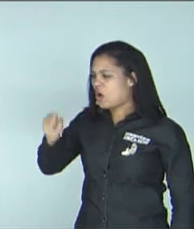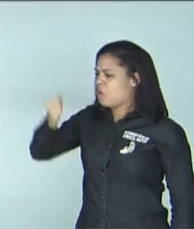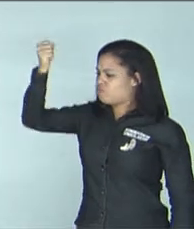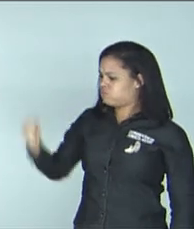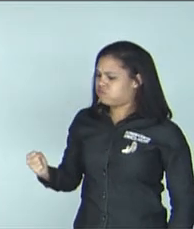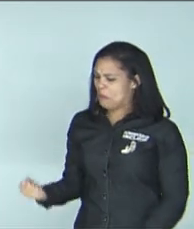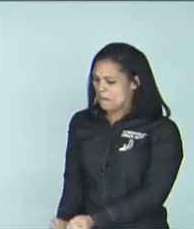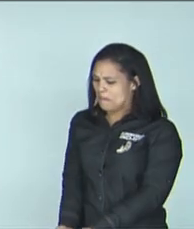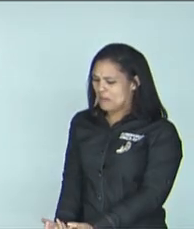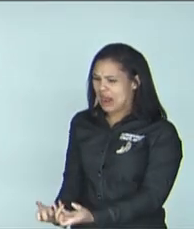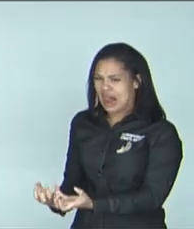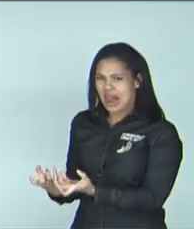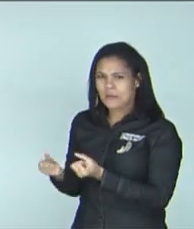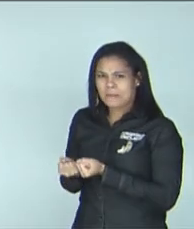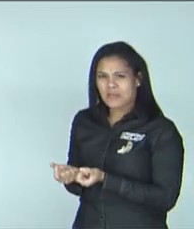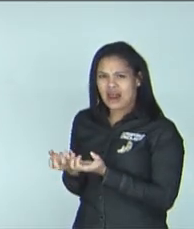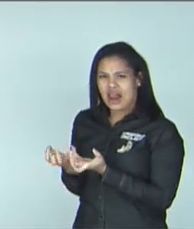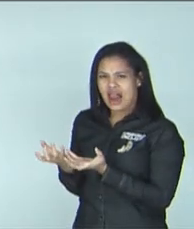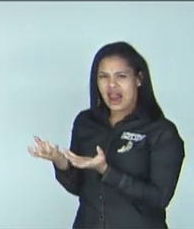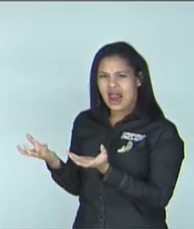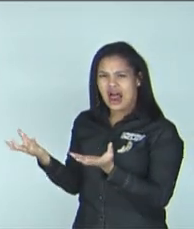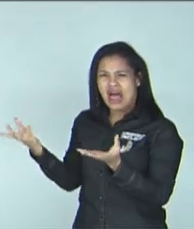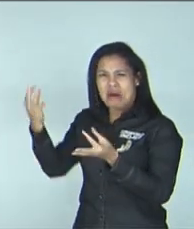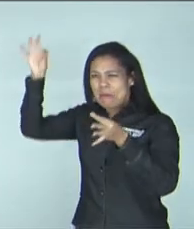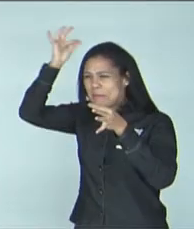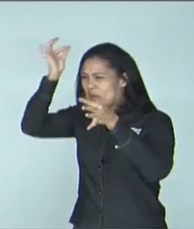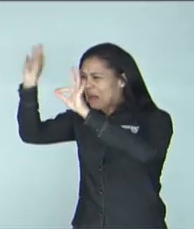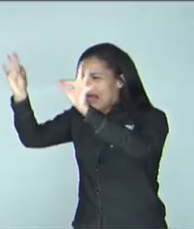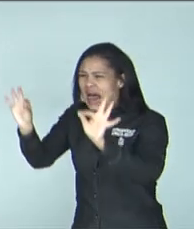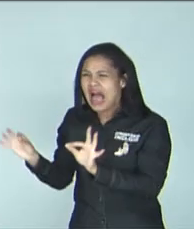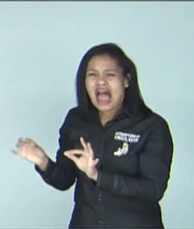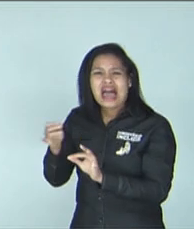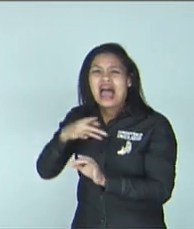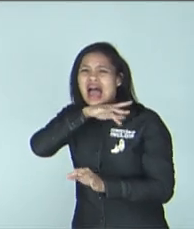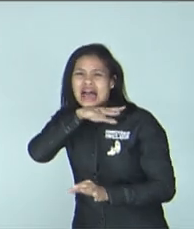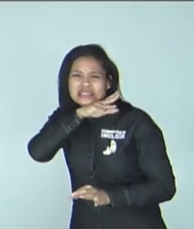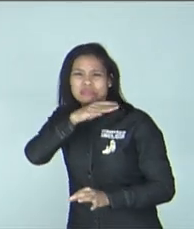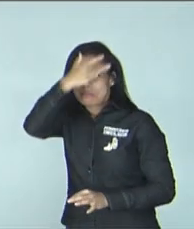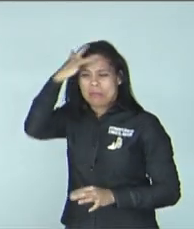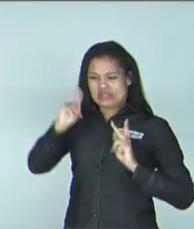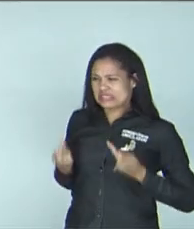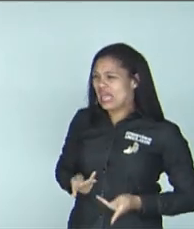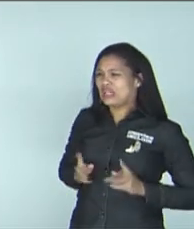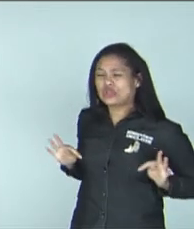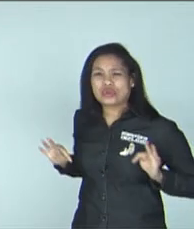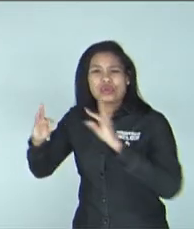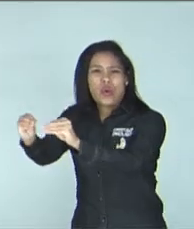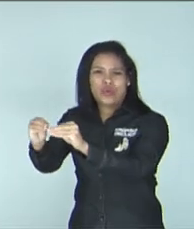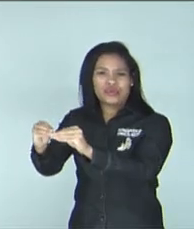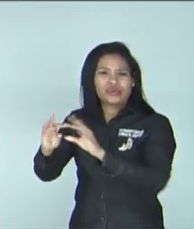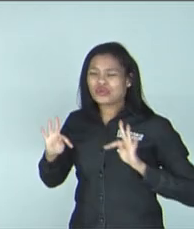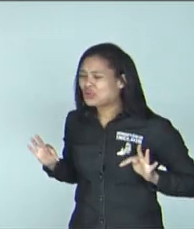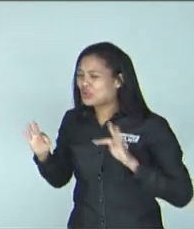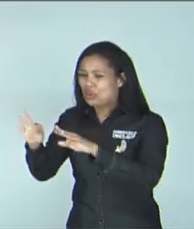piolhos nos homens e nos animais todo pó de toda a terra do egito transformou-se em